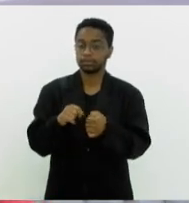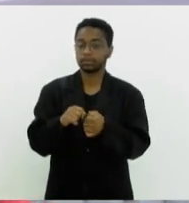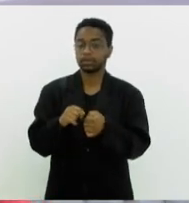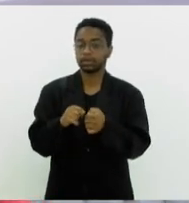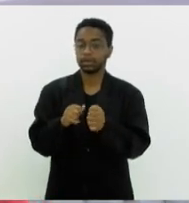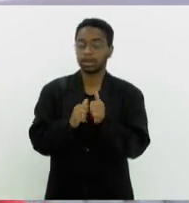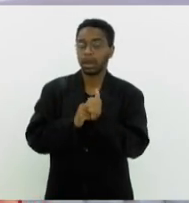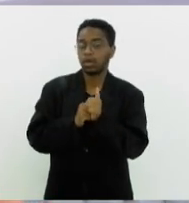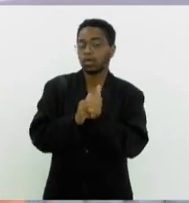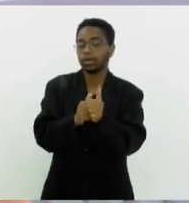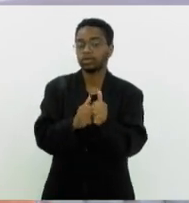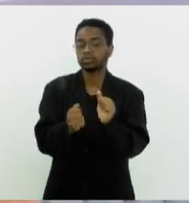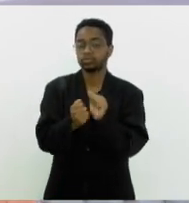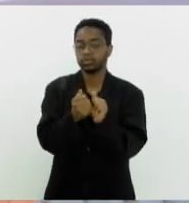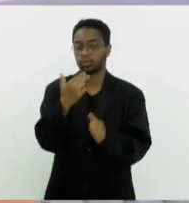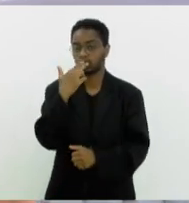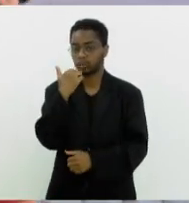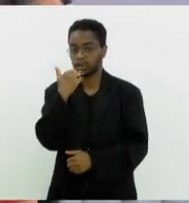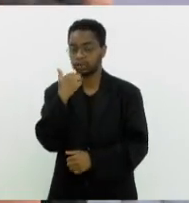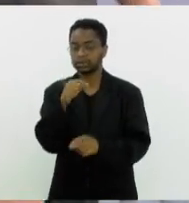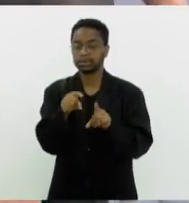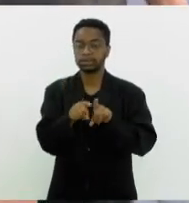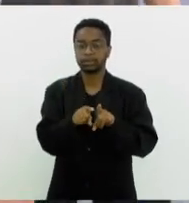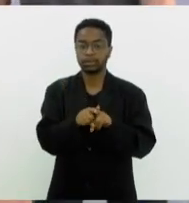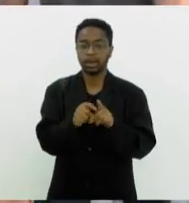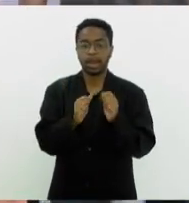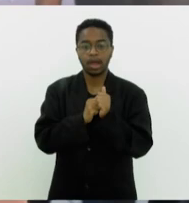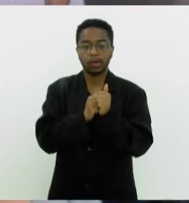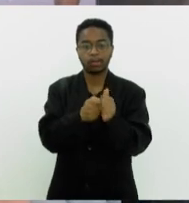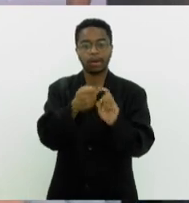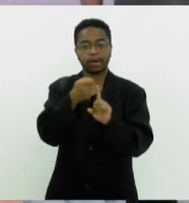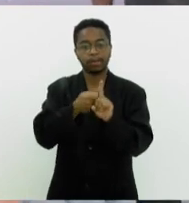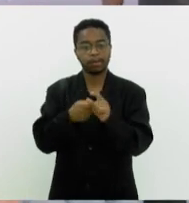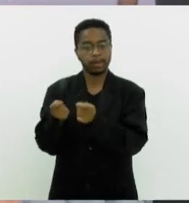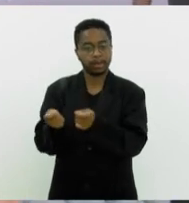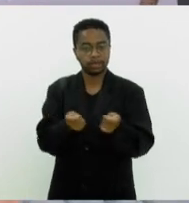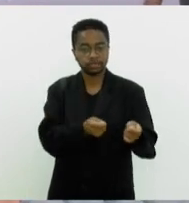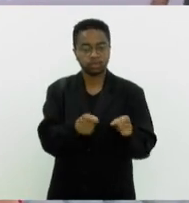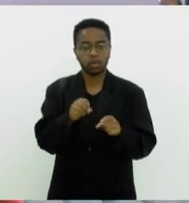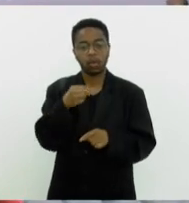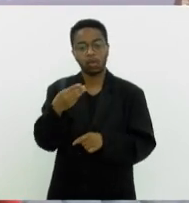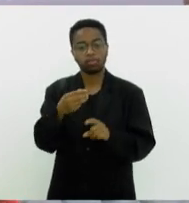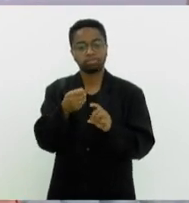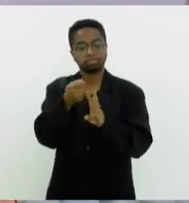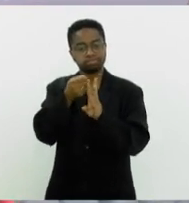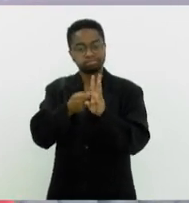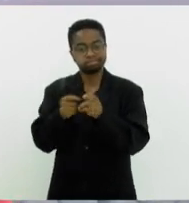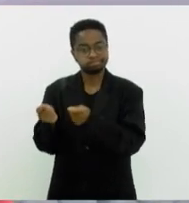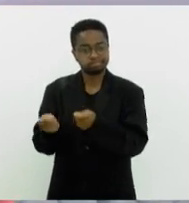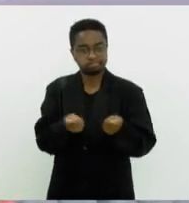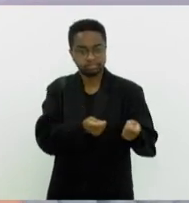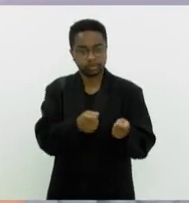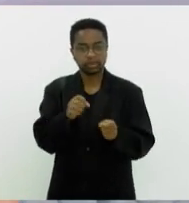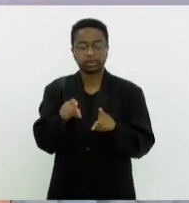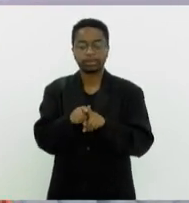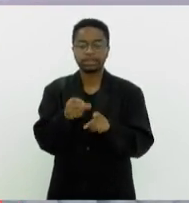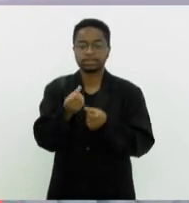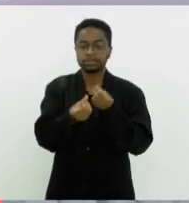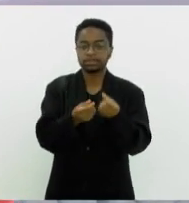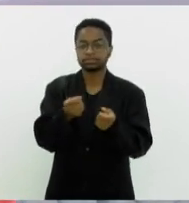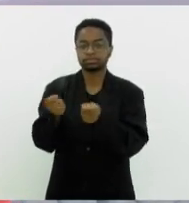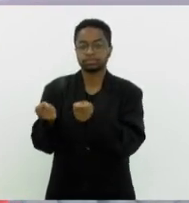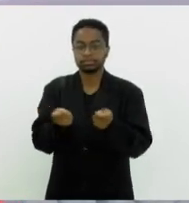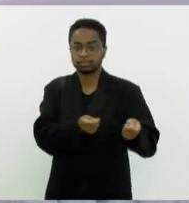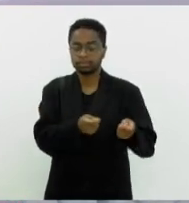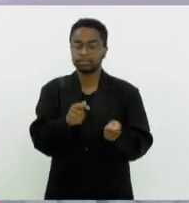acompanhamento nutricional, acompanha mensalmente, trimestralmente ou semestralmente essa creatinina e vai